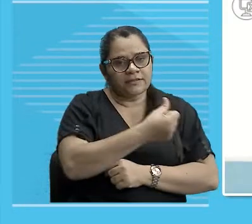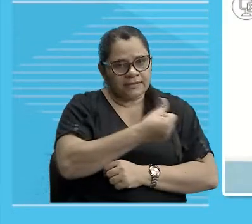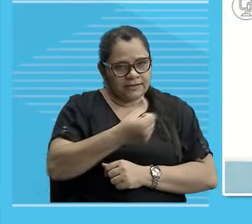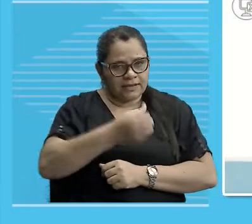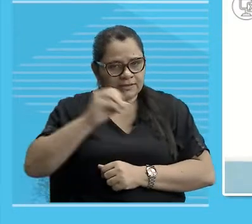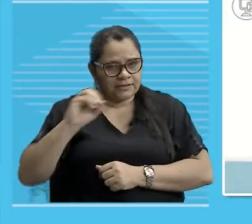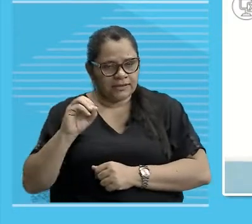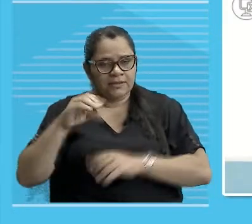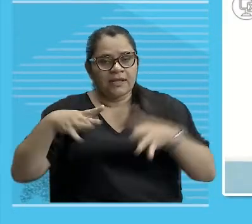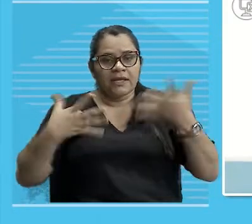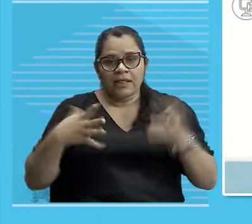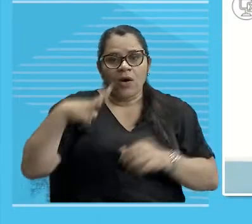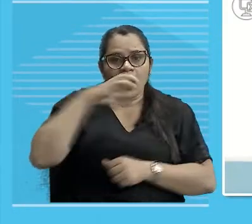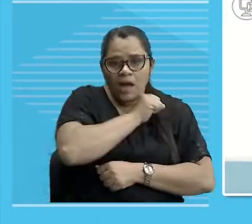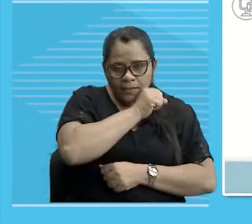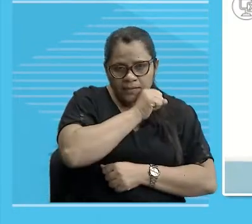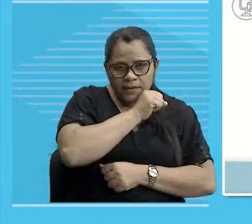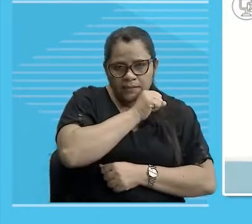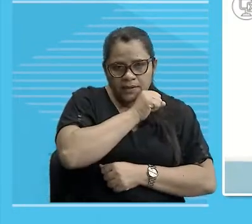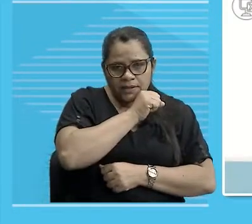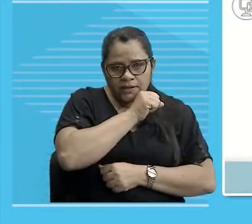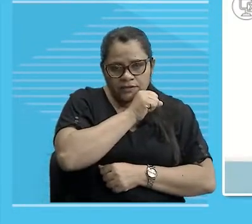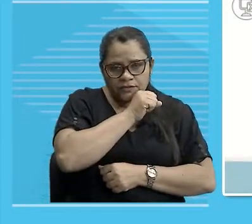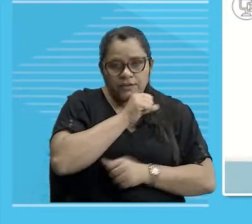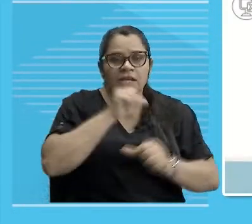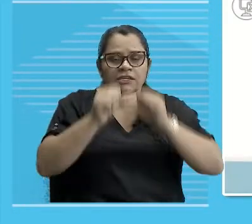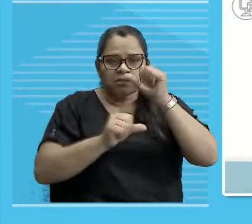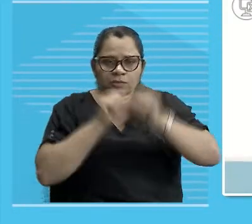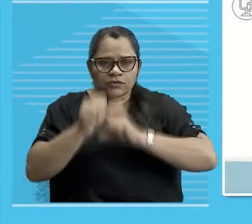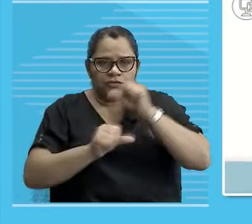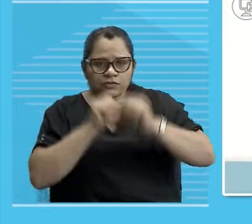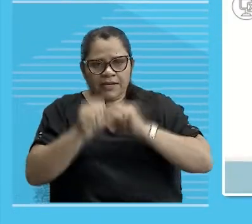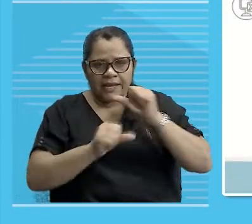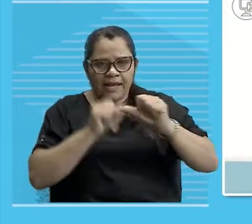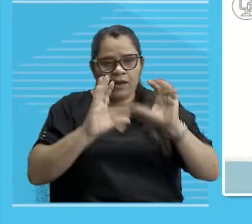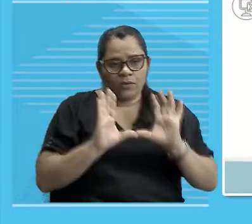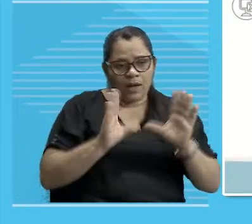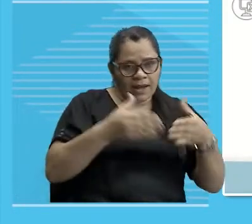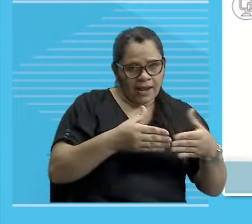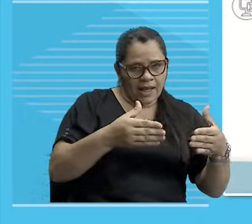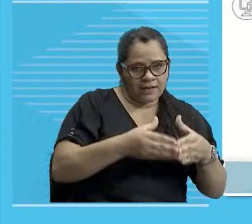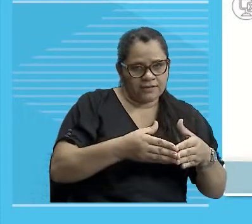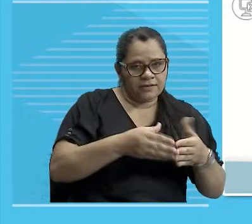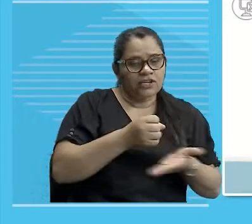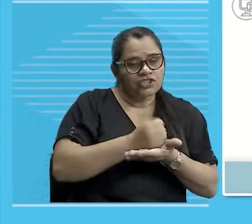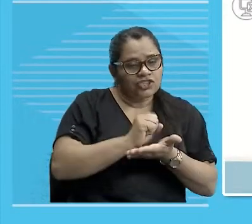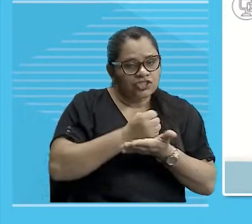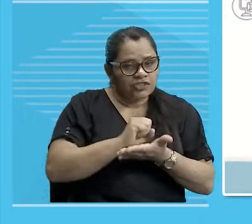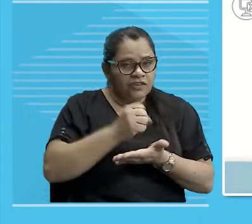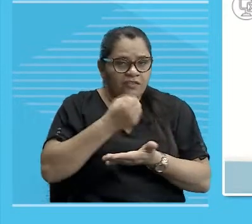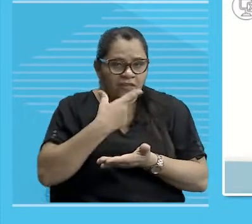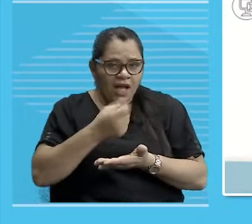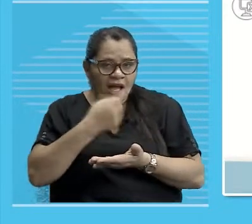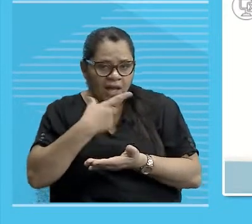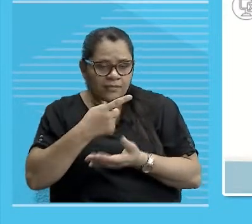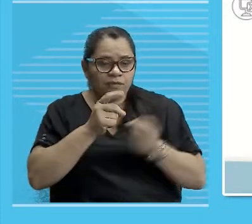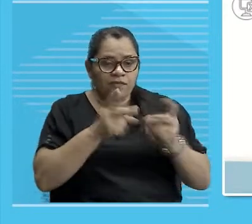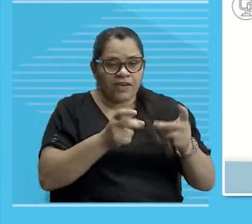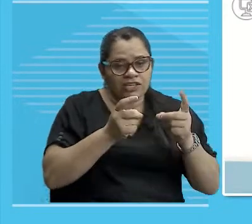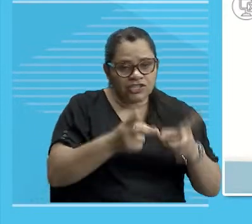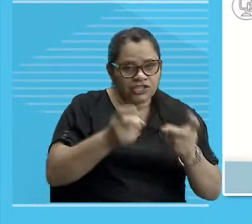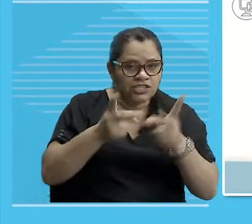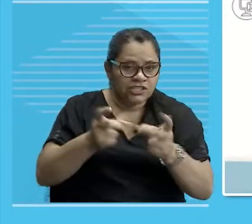Então, rapidamente, eles foram se transformando numa classe de fármacos das mais vendidas no